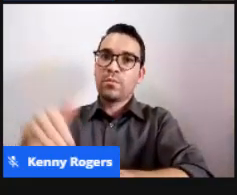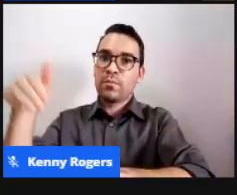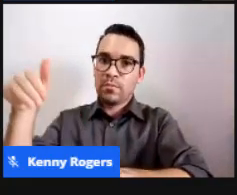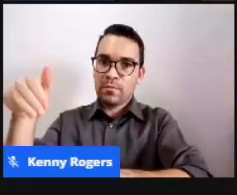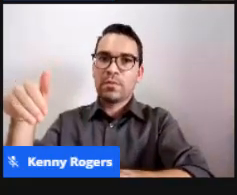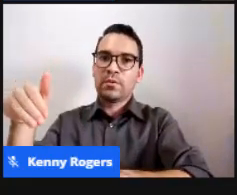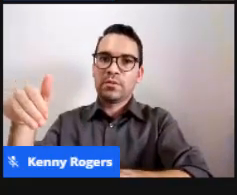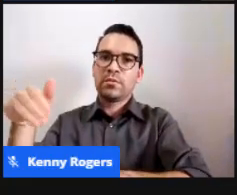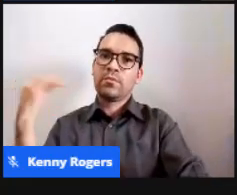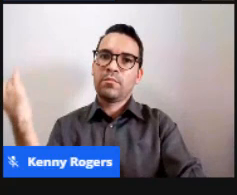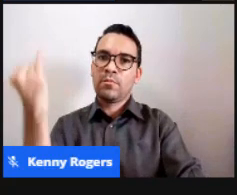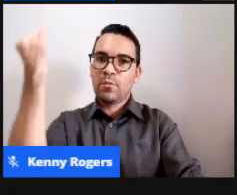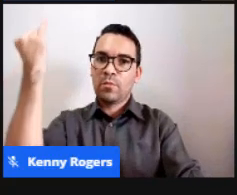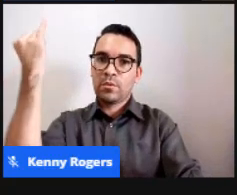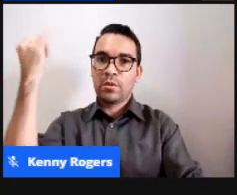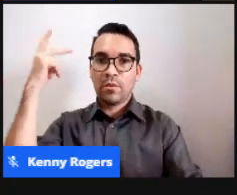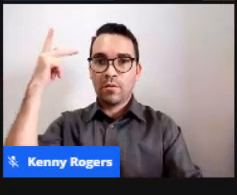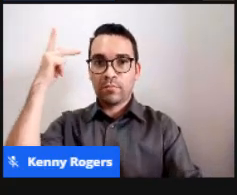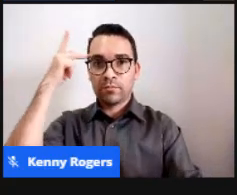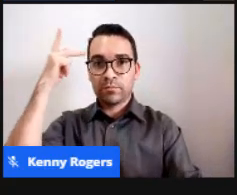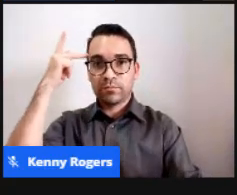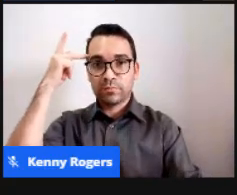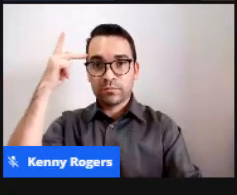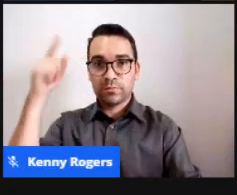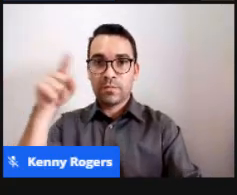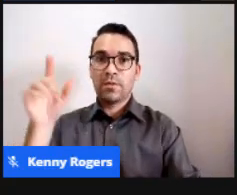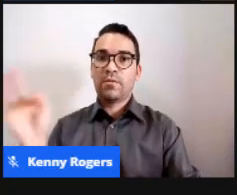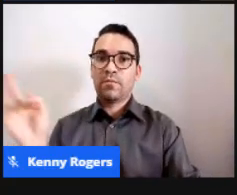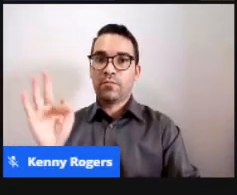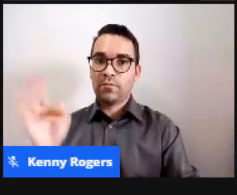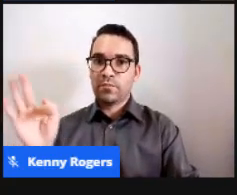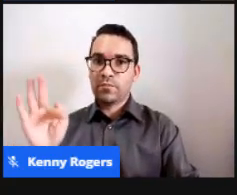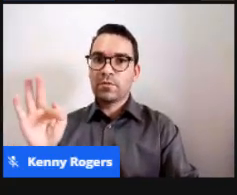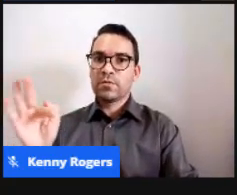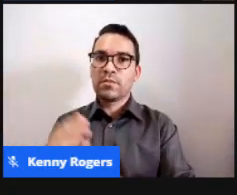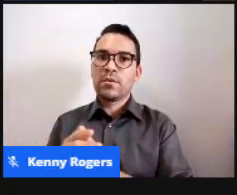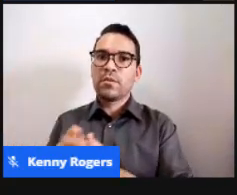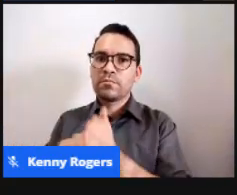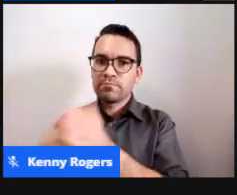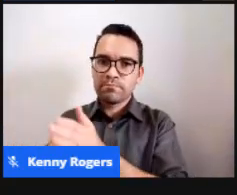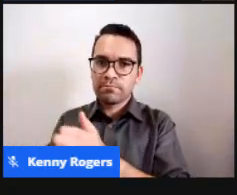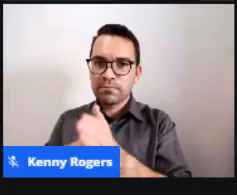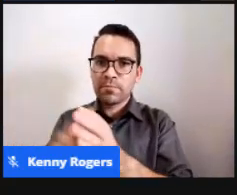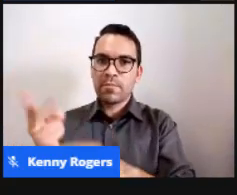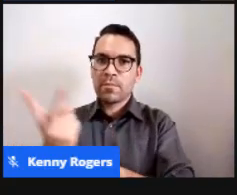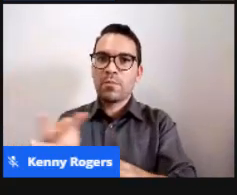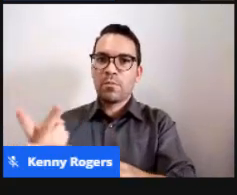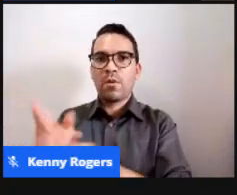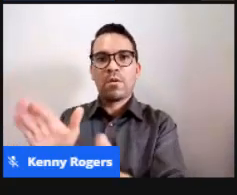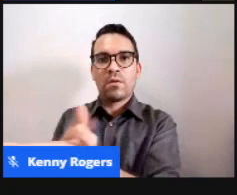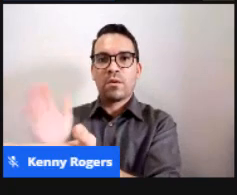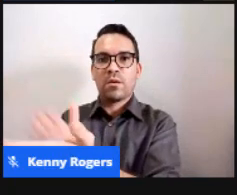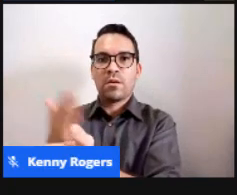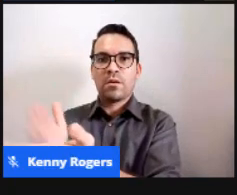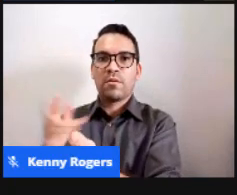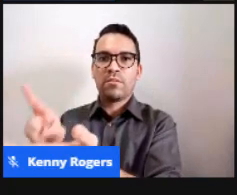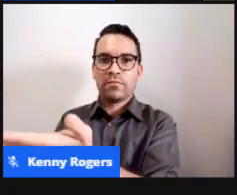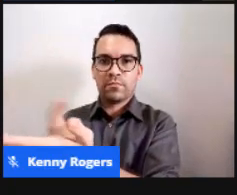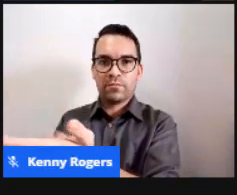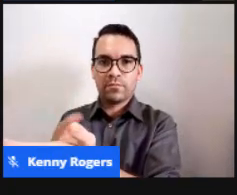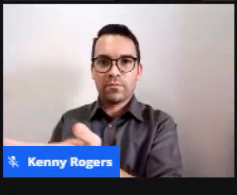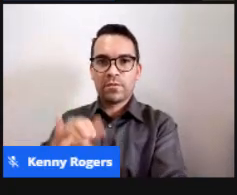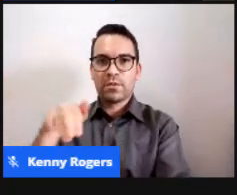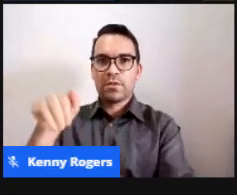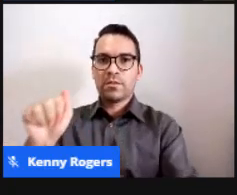gente vai olhar o qualis de cada uma dessas revistas, a gente pega aí o IMASU, né? A gente